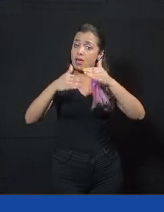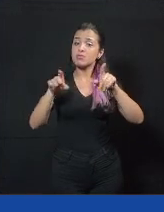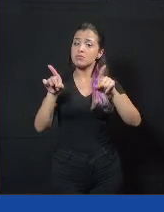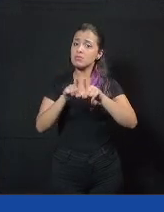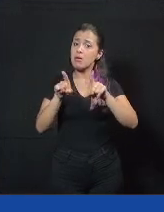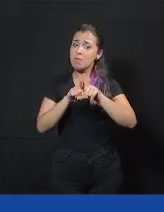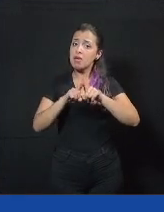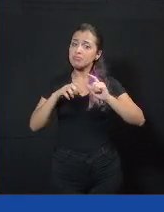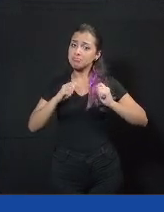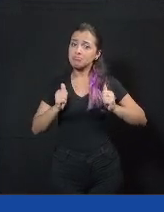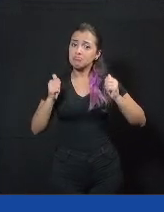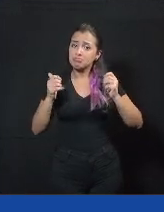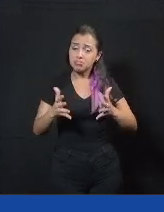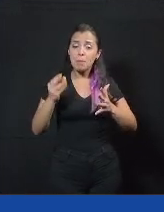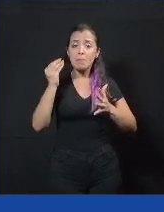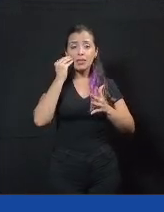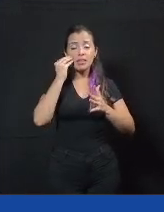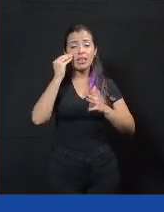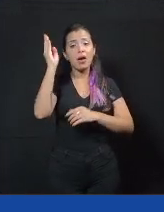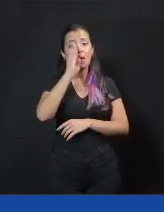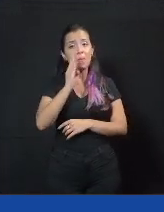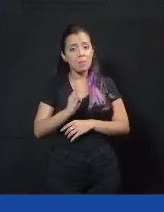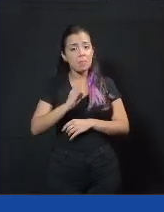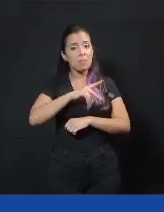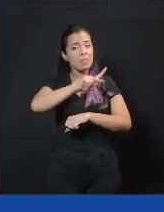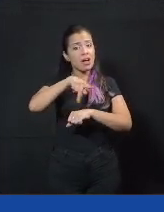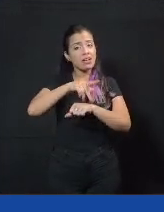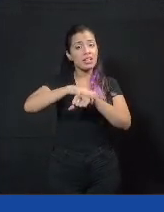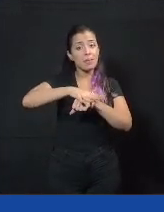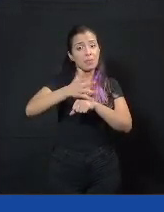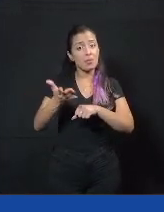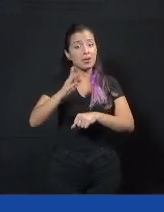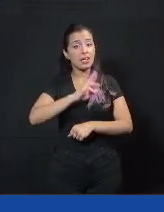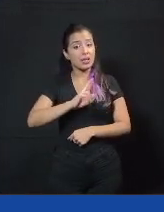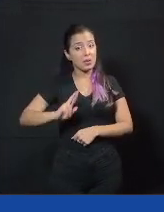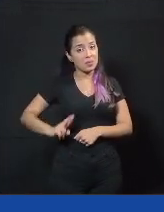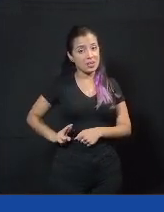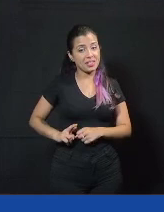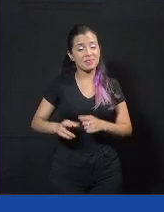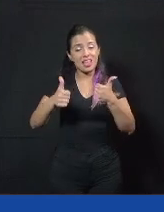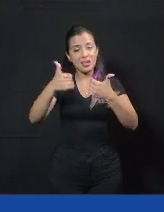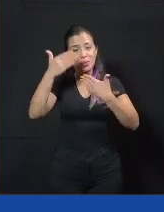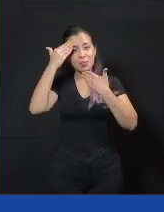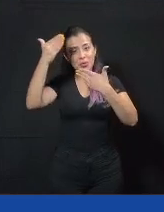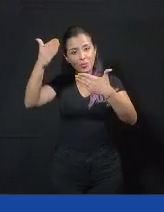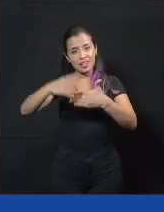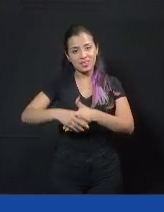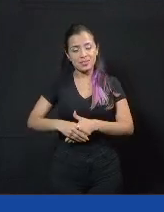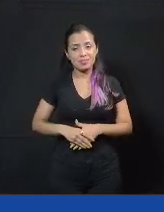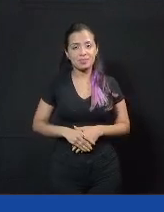disposição para fazer desse país uma sociedade democrática e republicana. É isso. Muito obrigada.